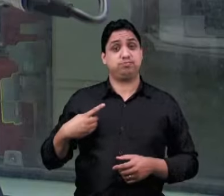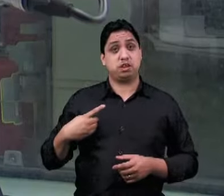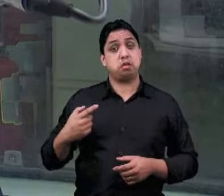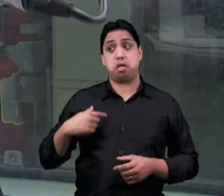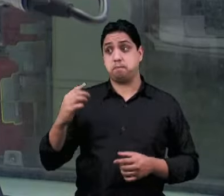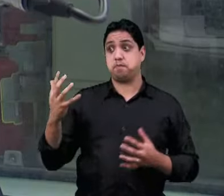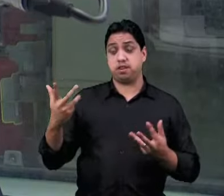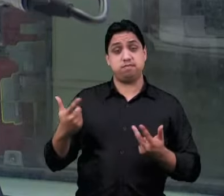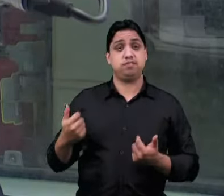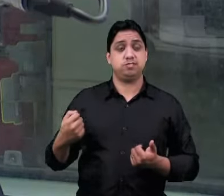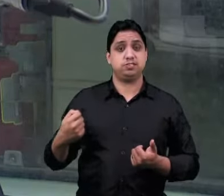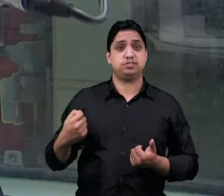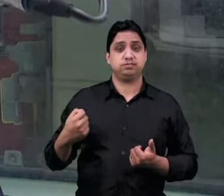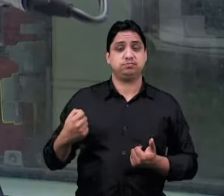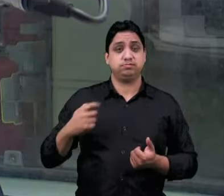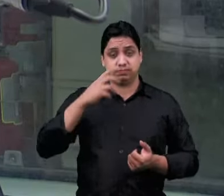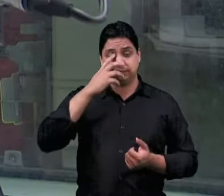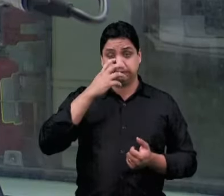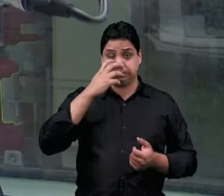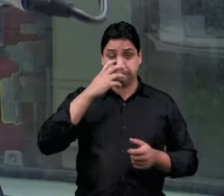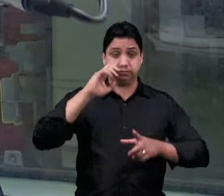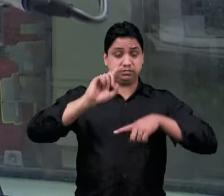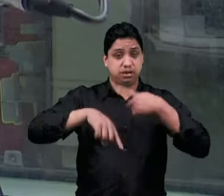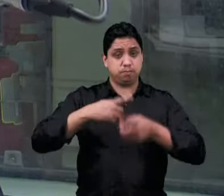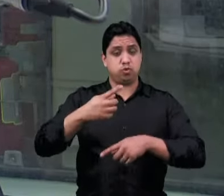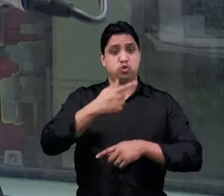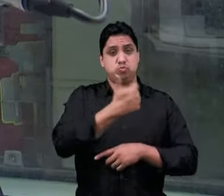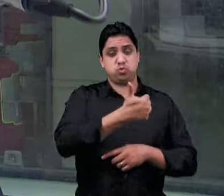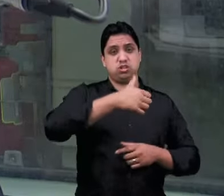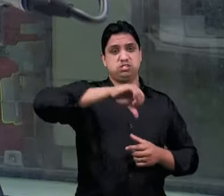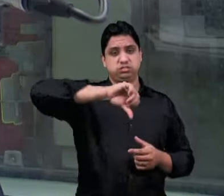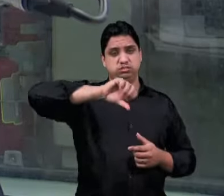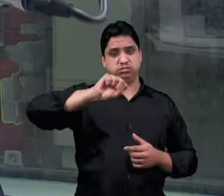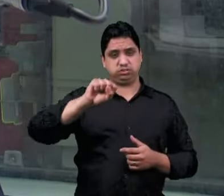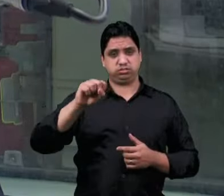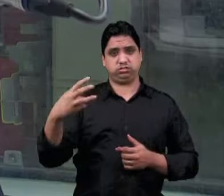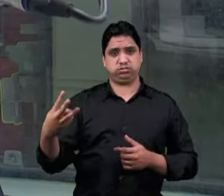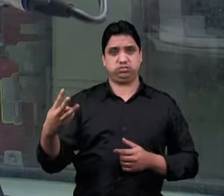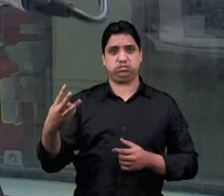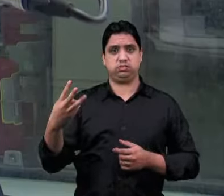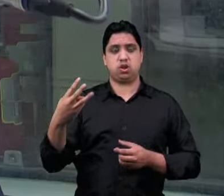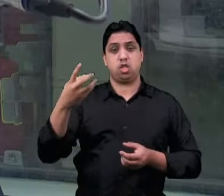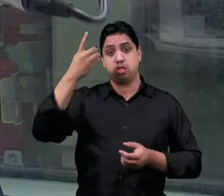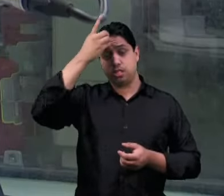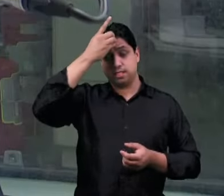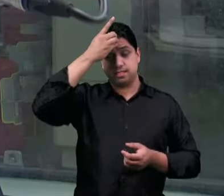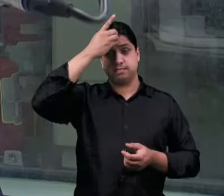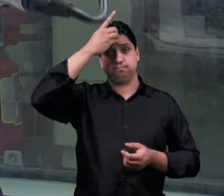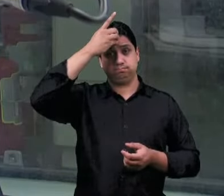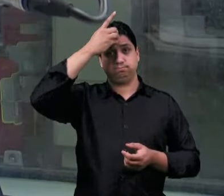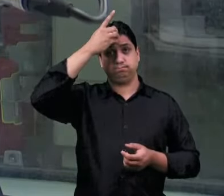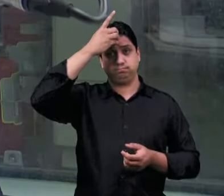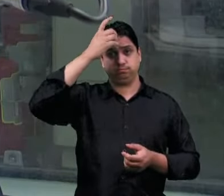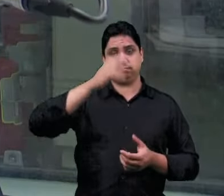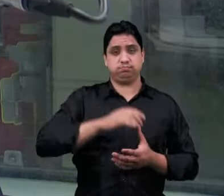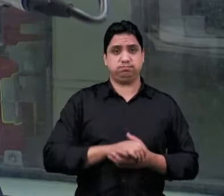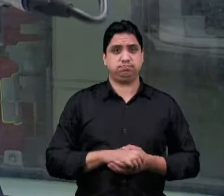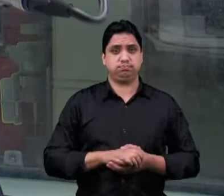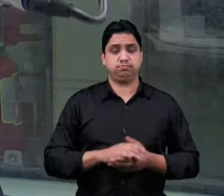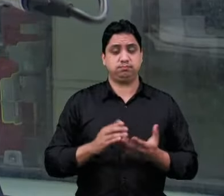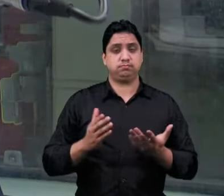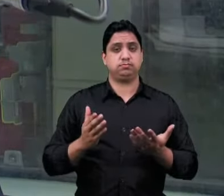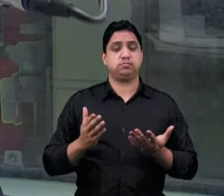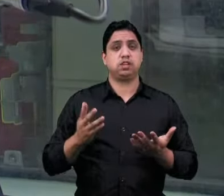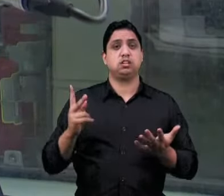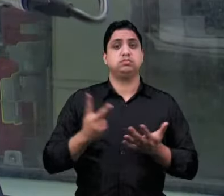incrível, maravilhosa. E depois, em 1983, através de dons, como orienta a palavra,